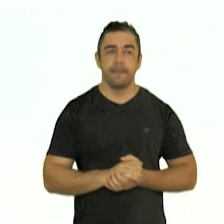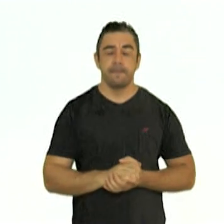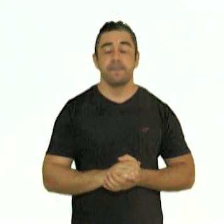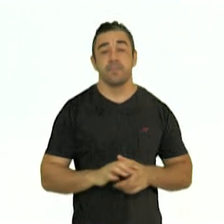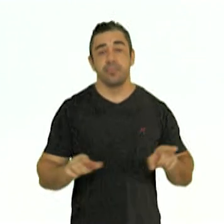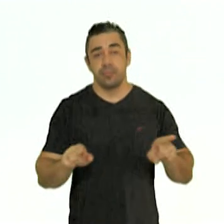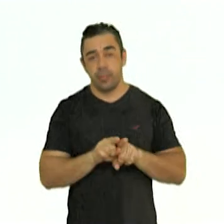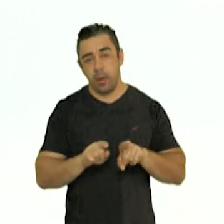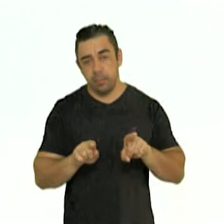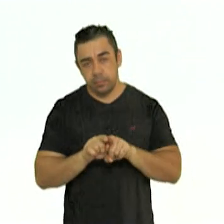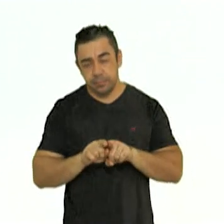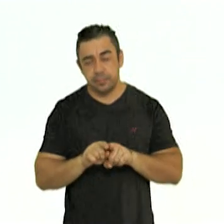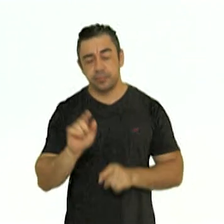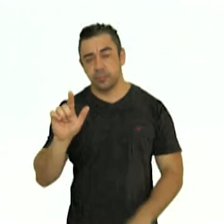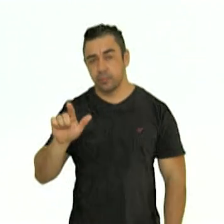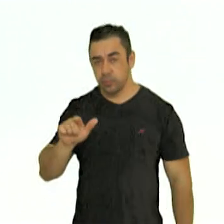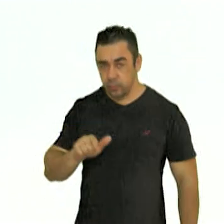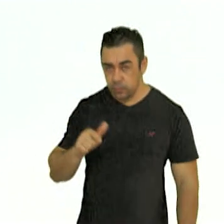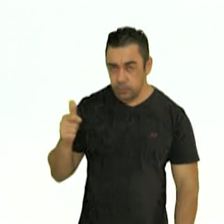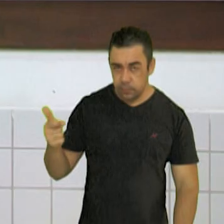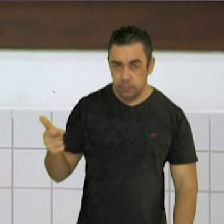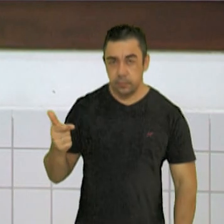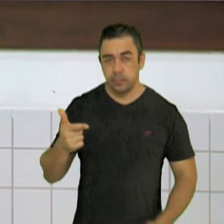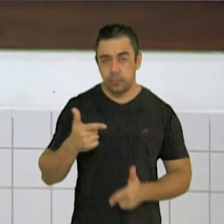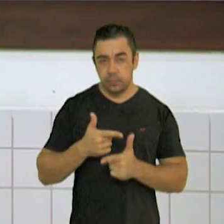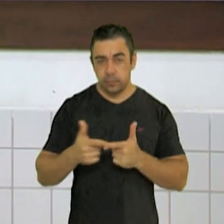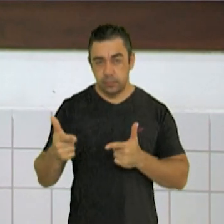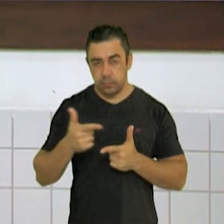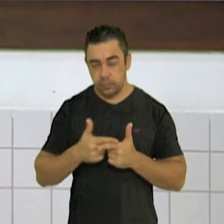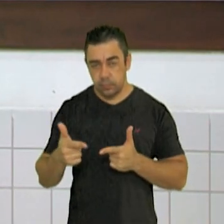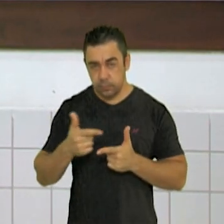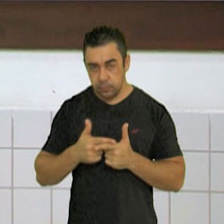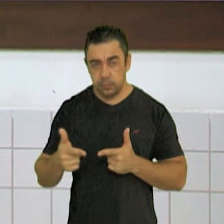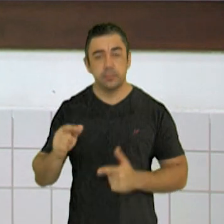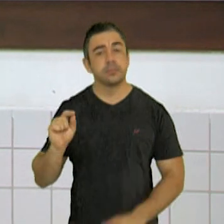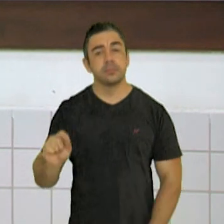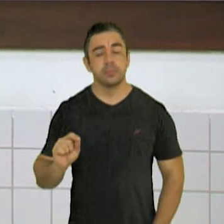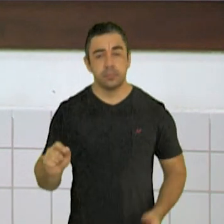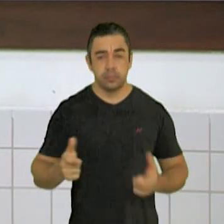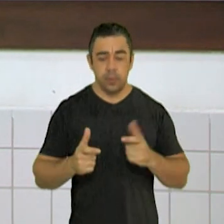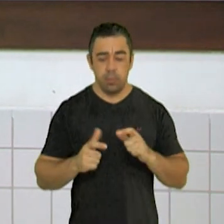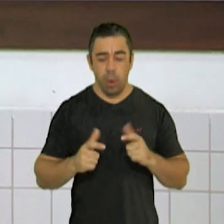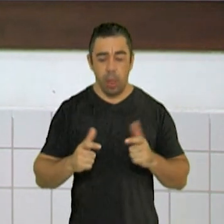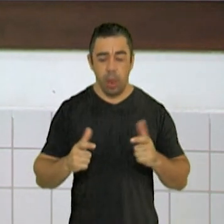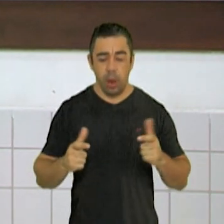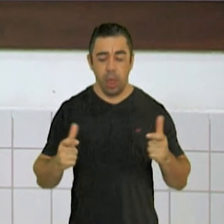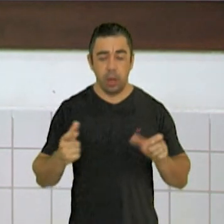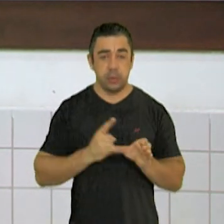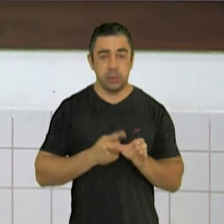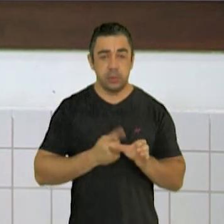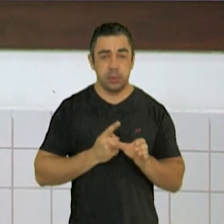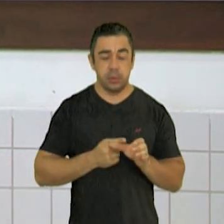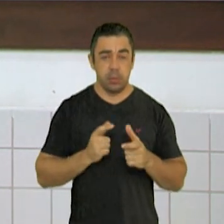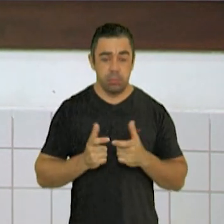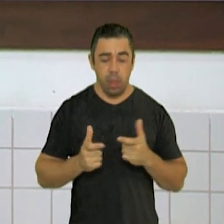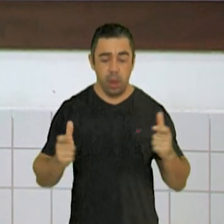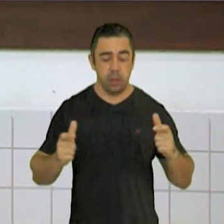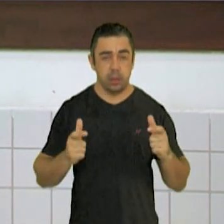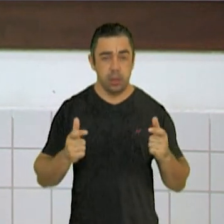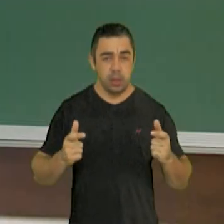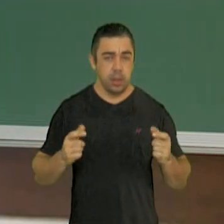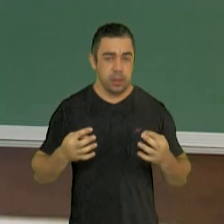Acabou também trazendo uma outra questão, um outro problema socioespacial, foi o crescimento populacional. Esses avanços